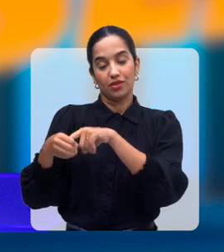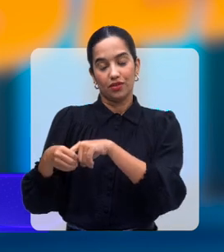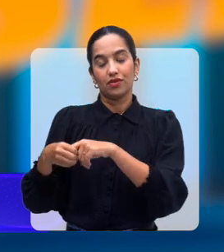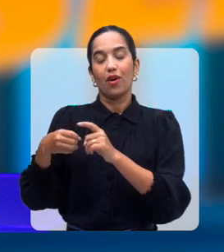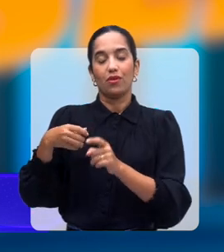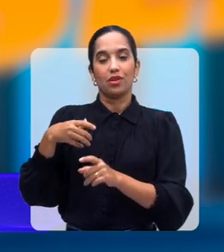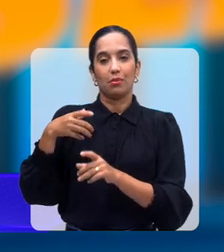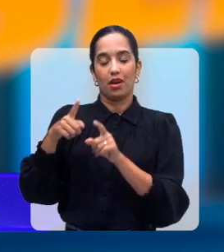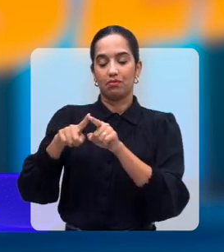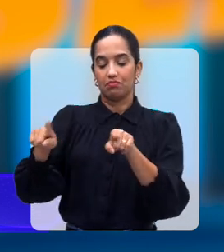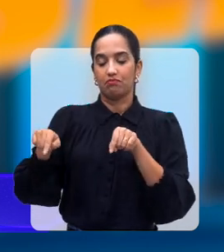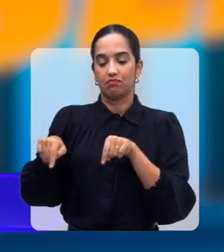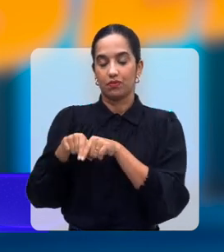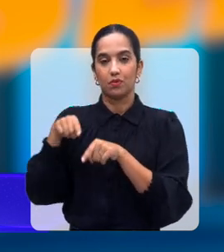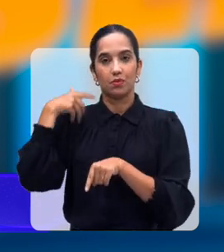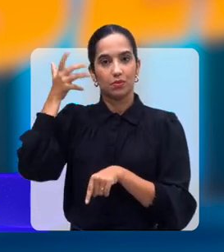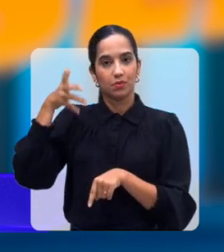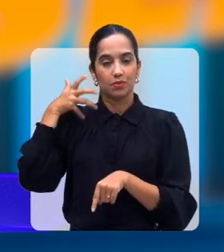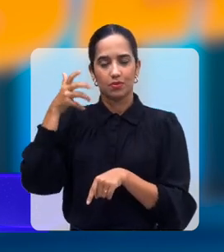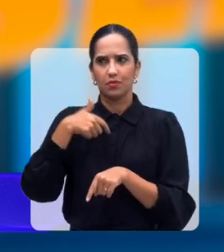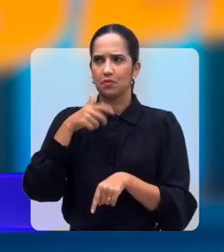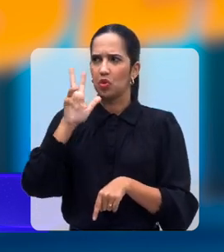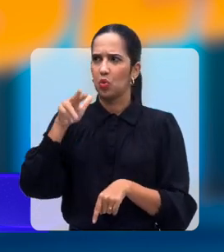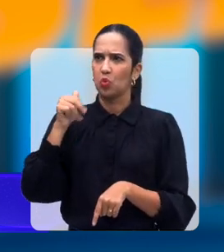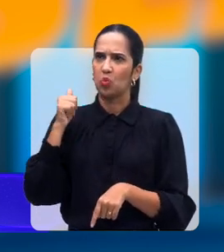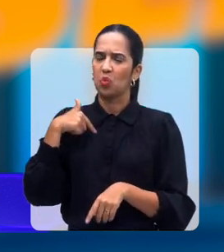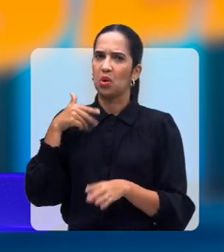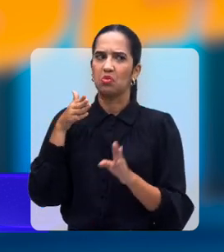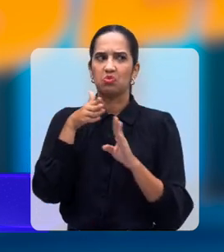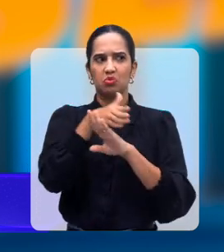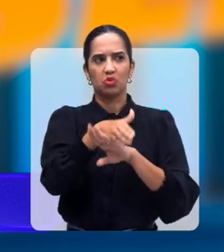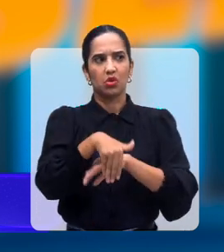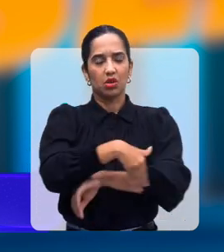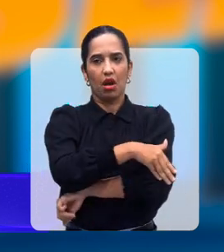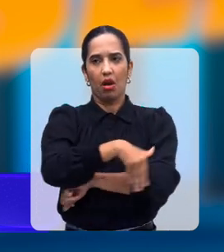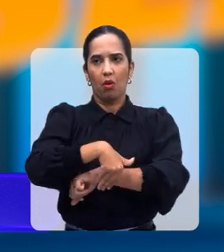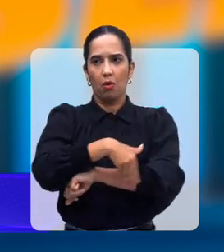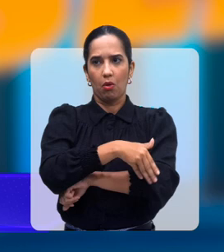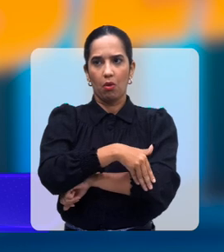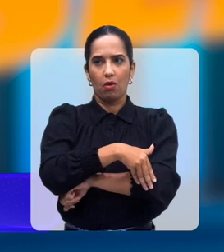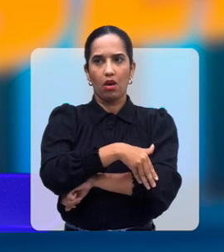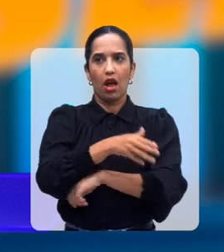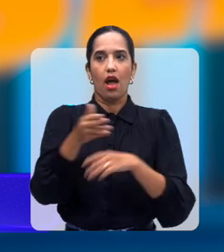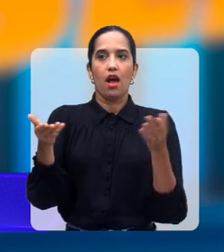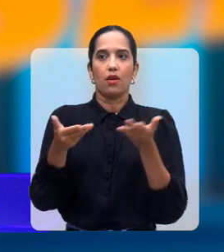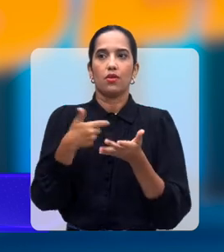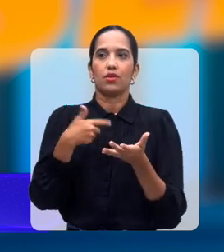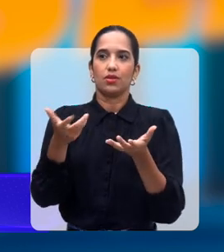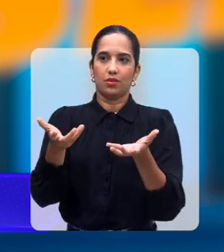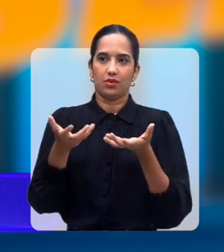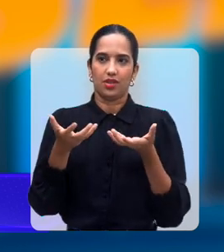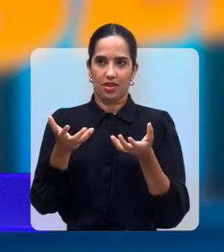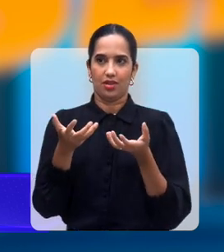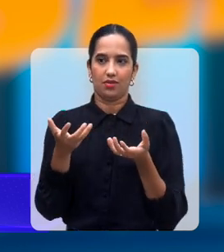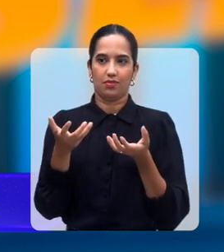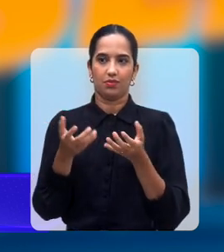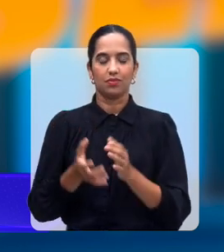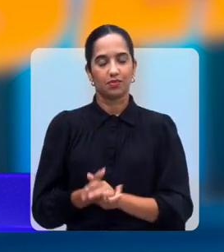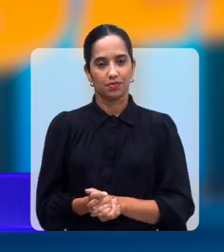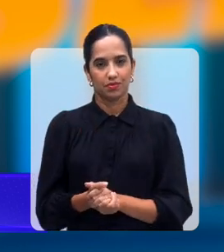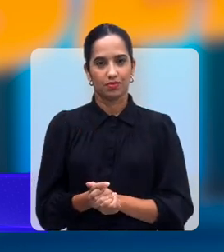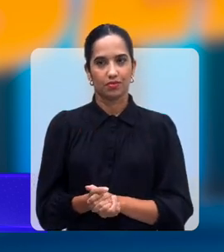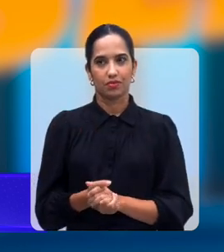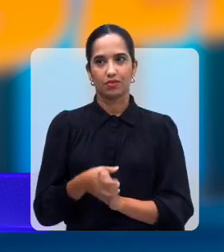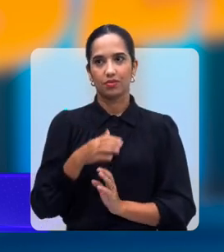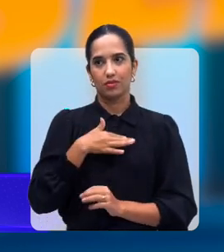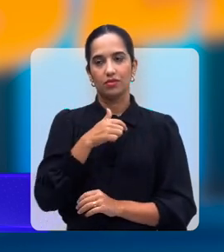de externa, exatamente, né? Eu disse, olha, eu nunca fui para a externa, para a rua, e agora eu quero fazer isso. E